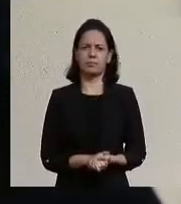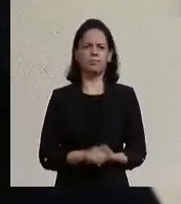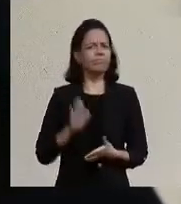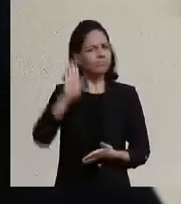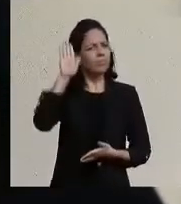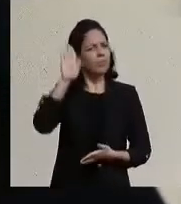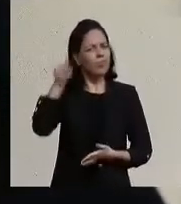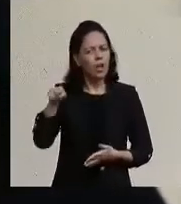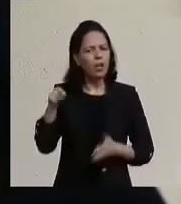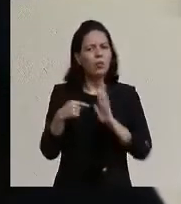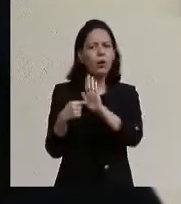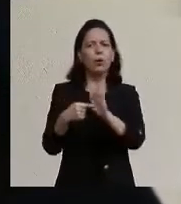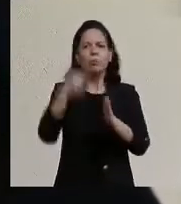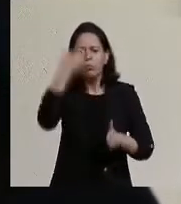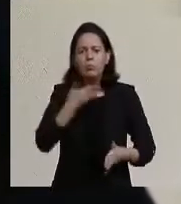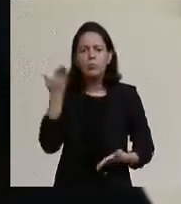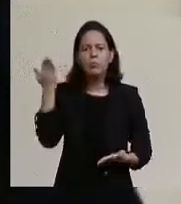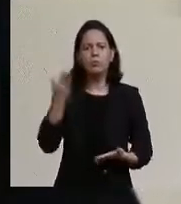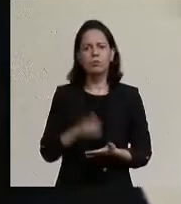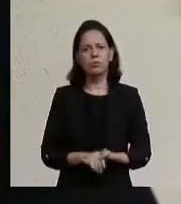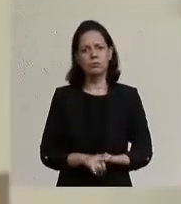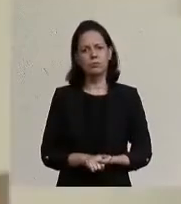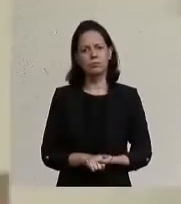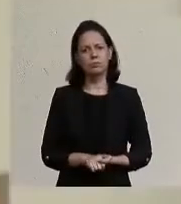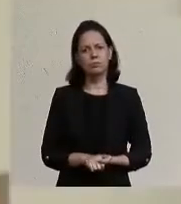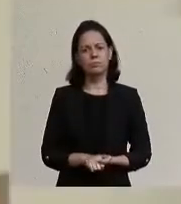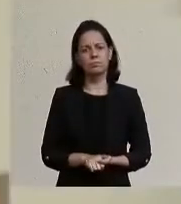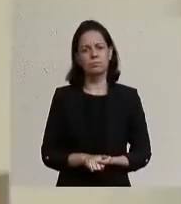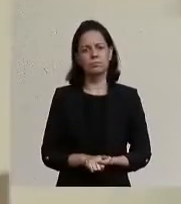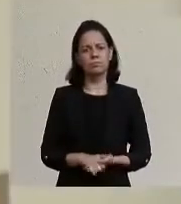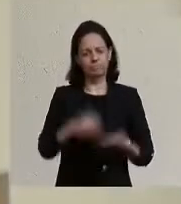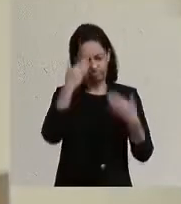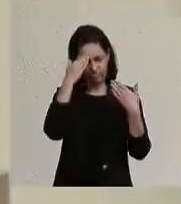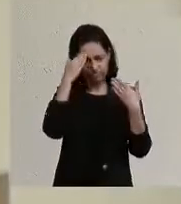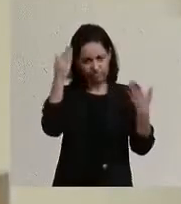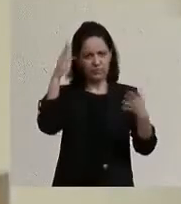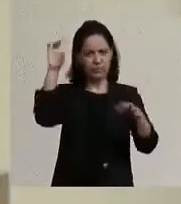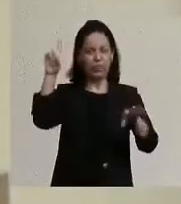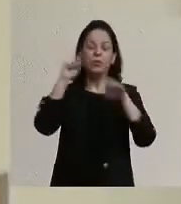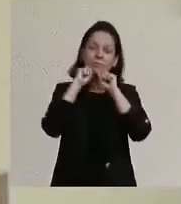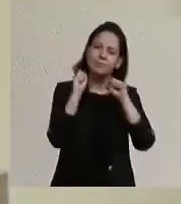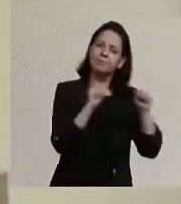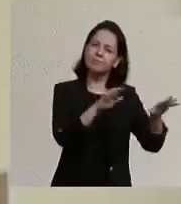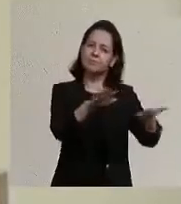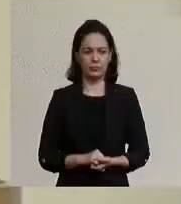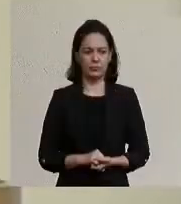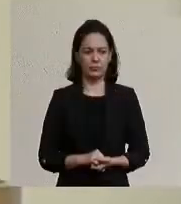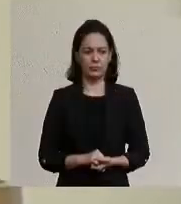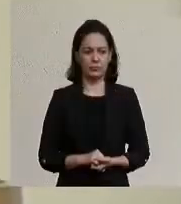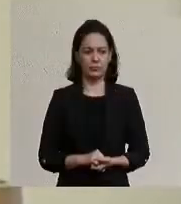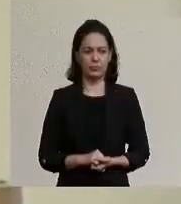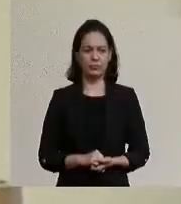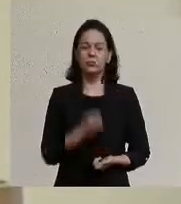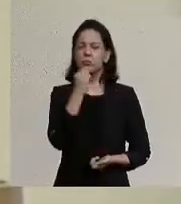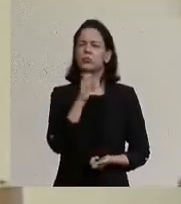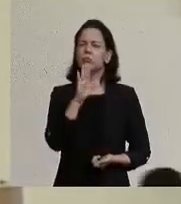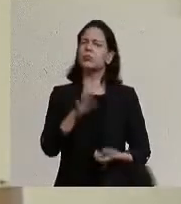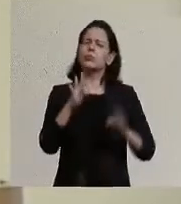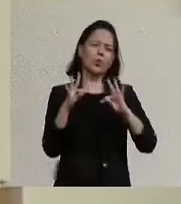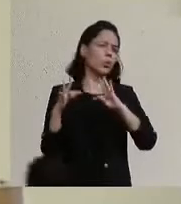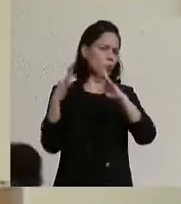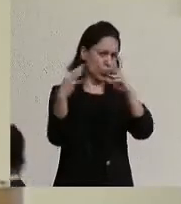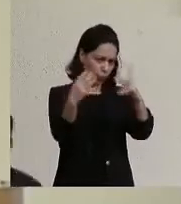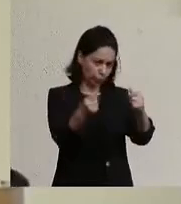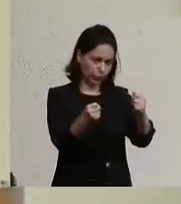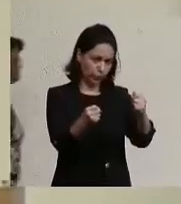esse candidato fez aqui ó Tá bom muito obrigado que Deus abençoe a todos uma boa tarde a